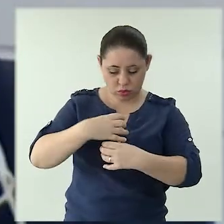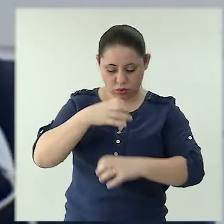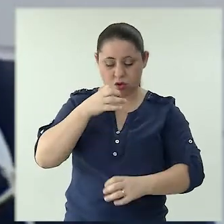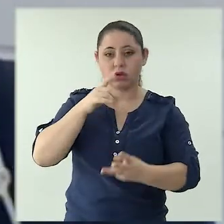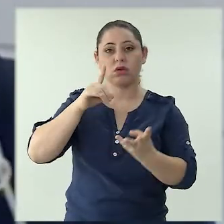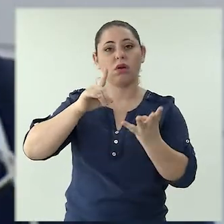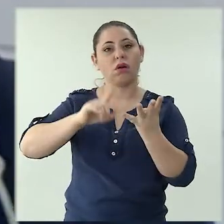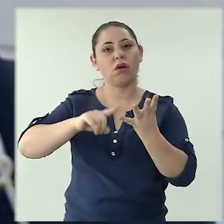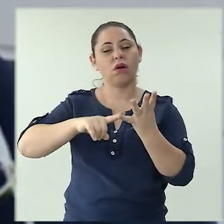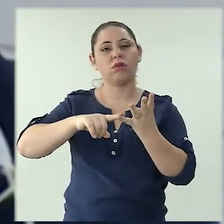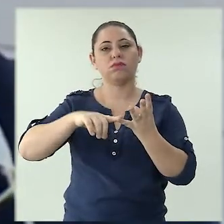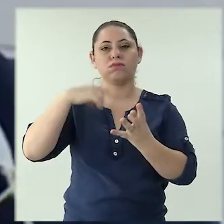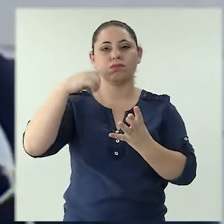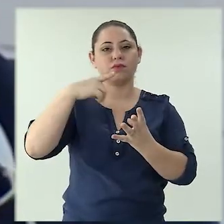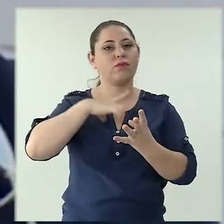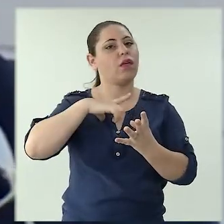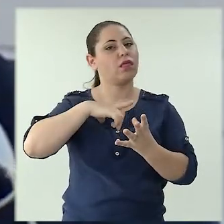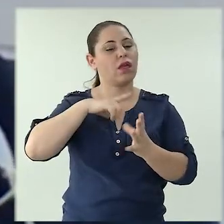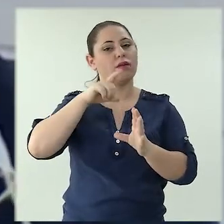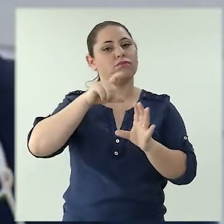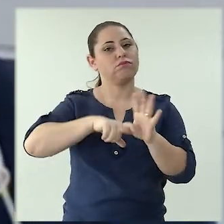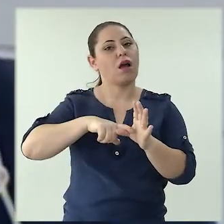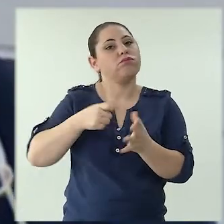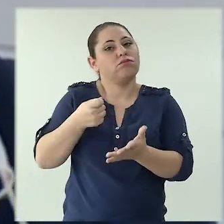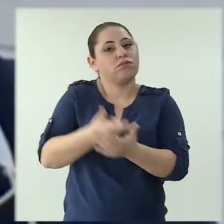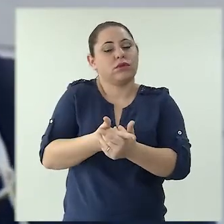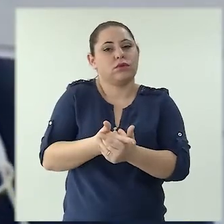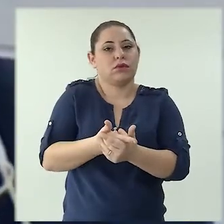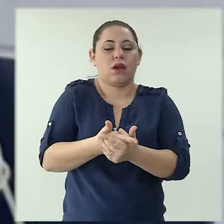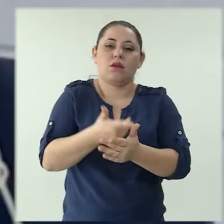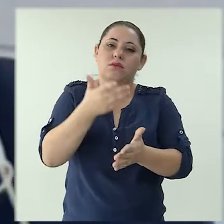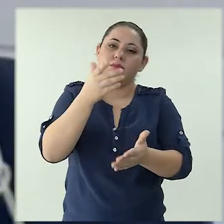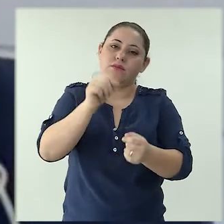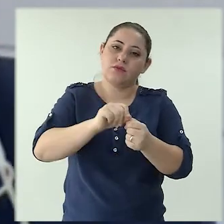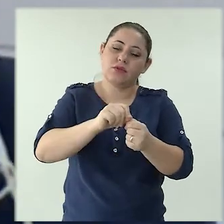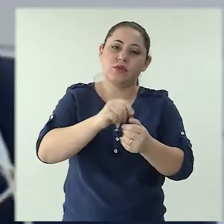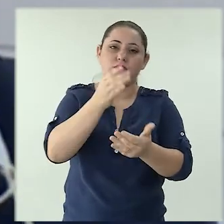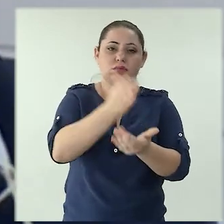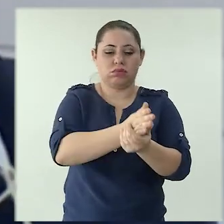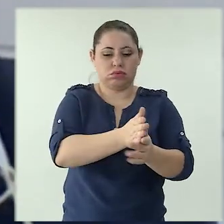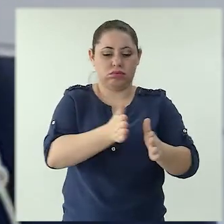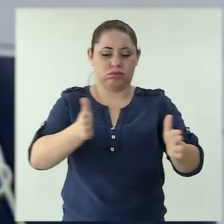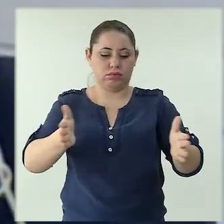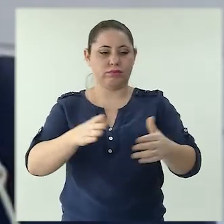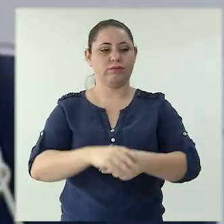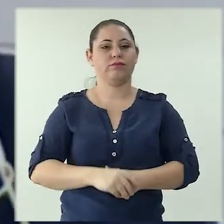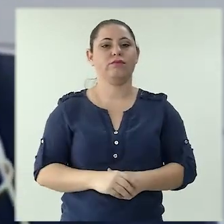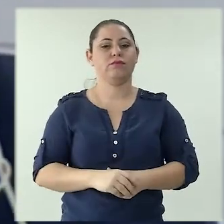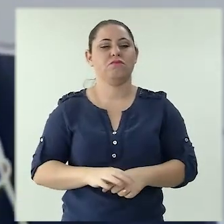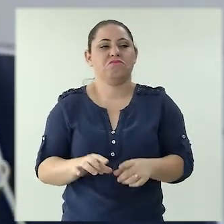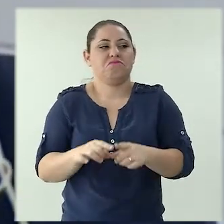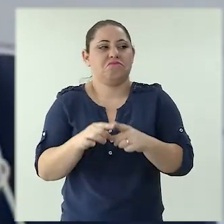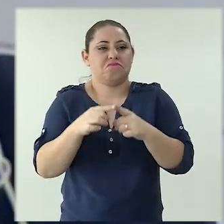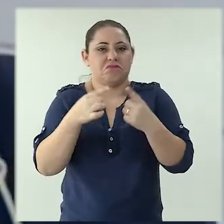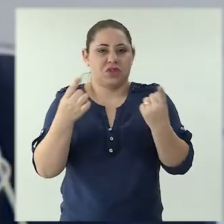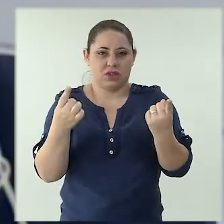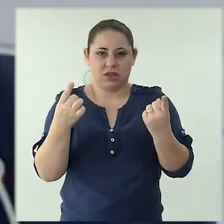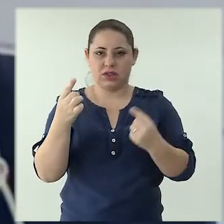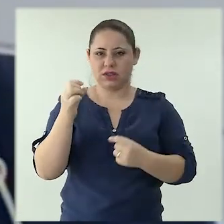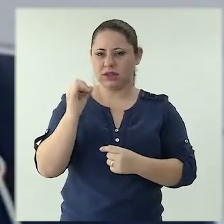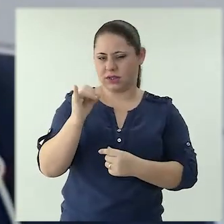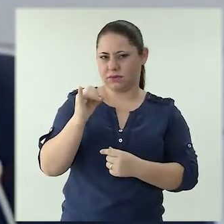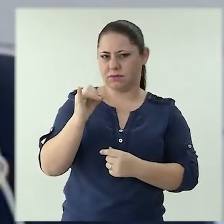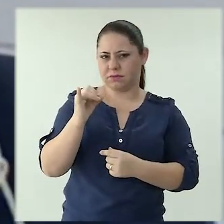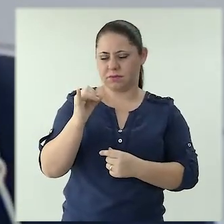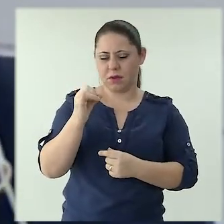seus custos também para o pagamento, para a tramitação do uso capião. No entanto, se a